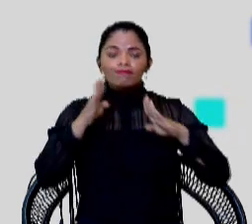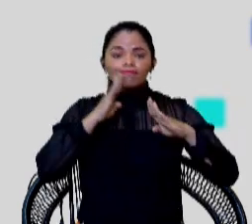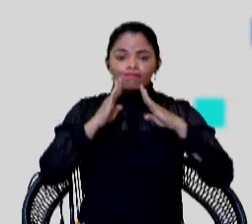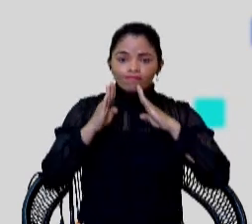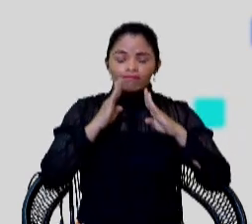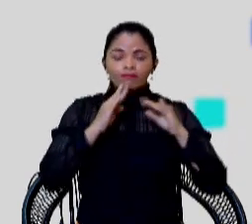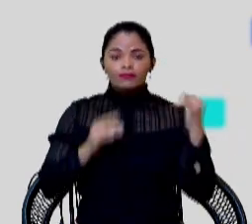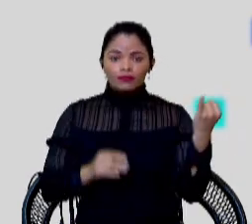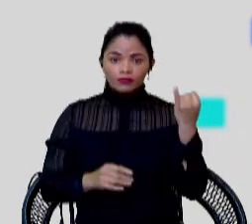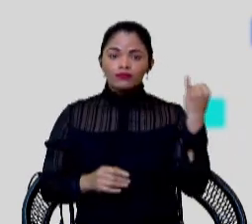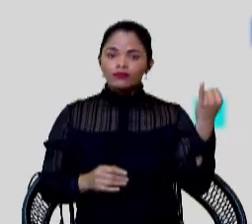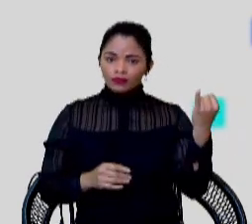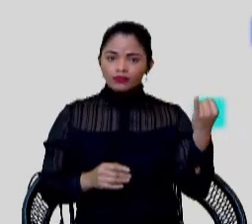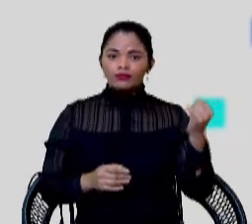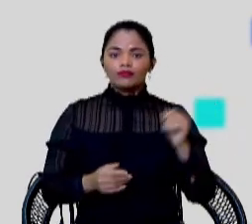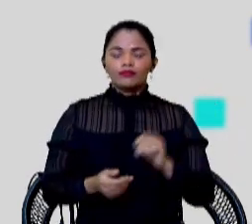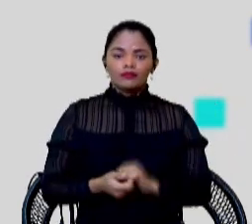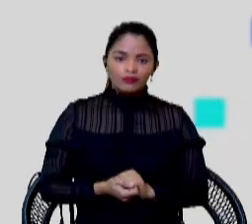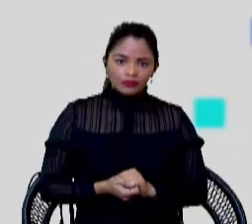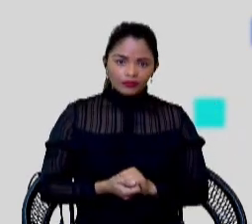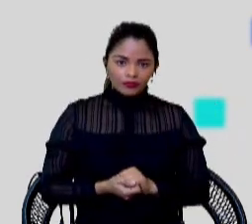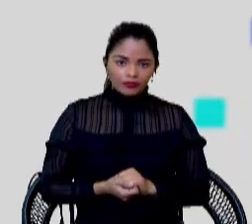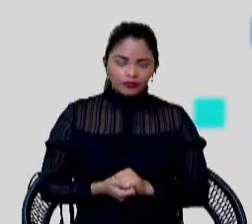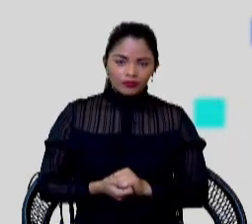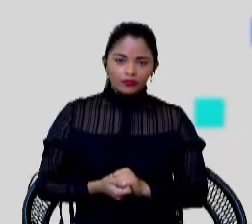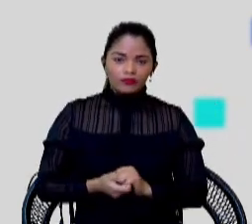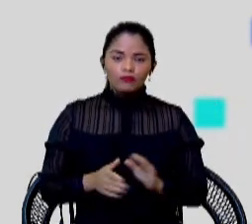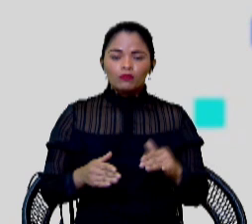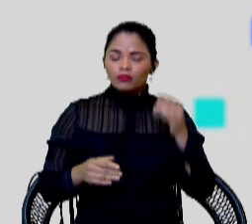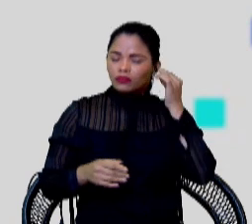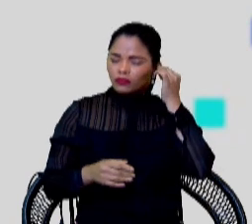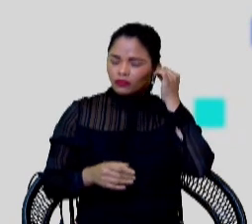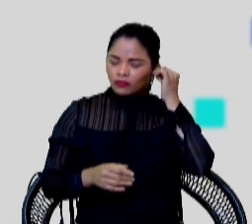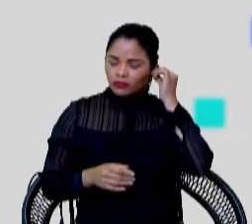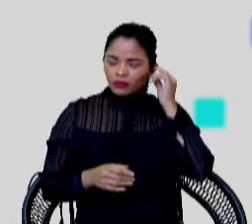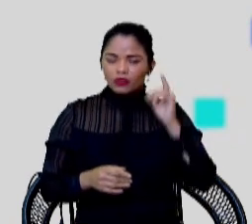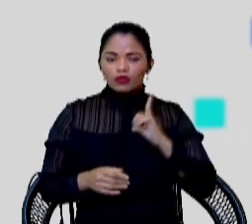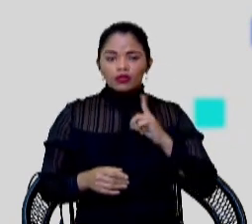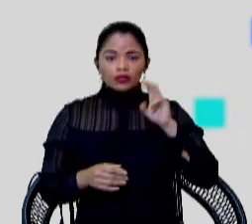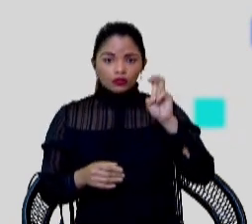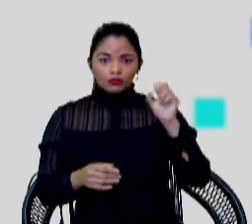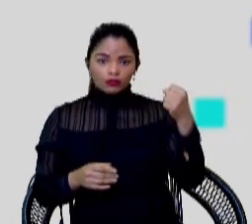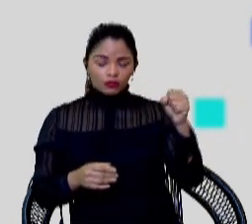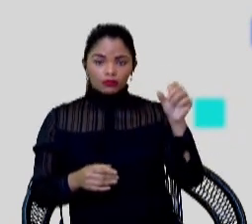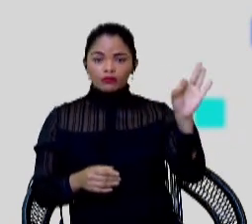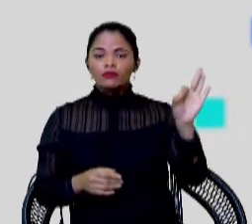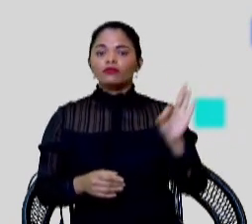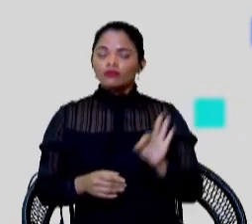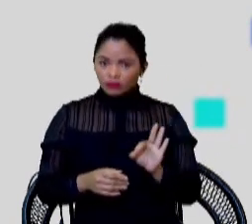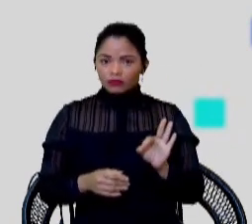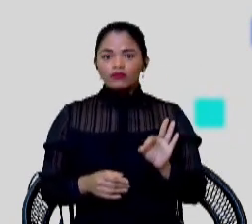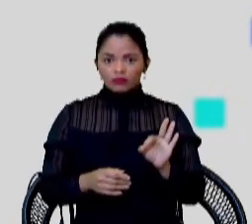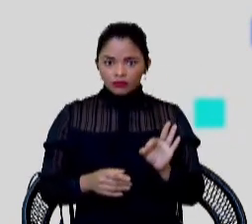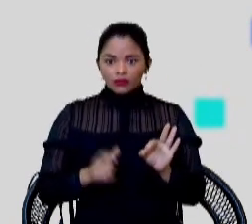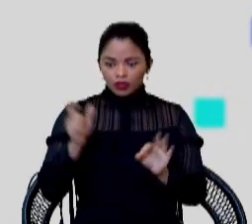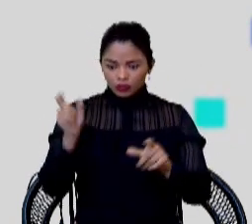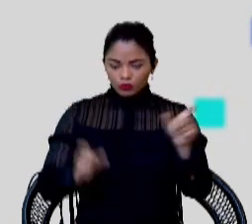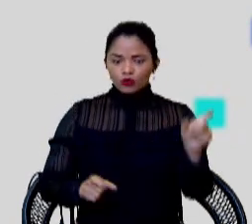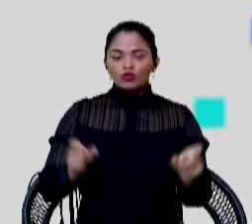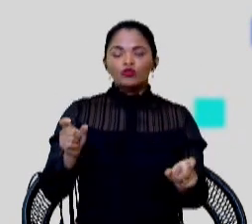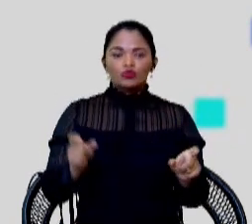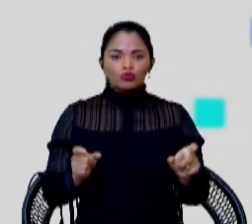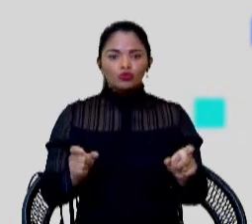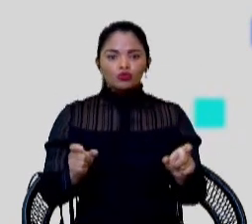está representando bastante isso. E a gente também tem um dado que 58% desse público que foi